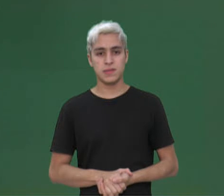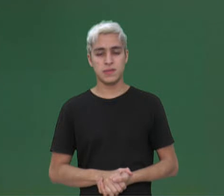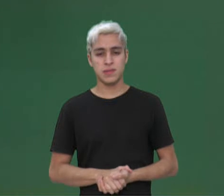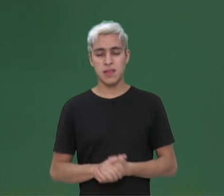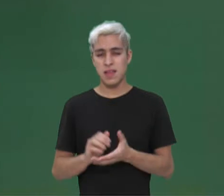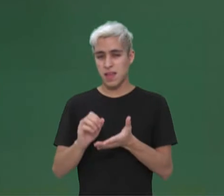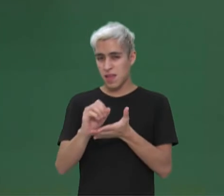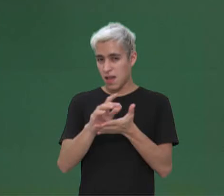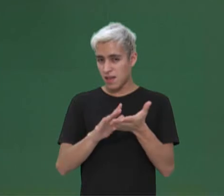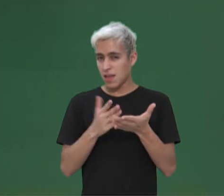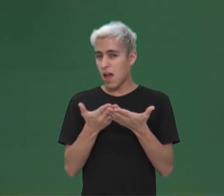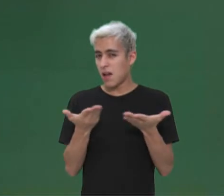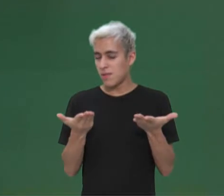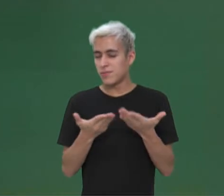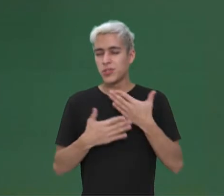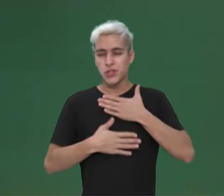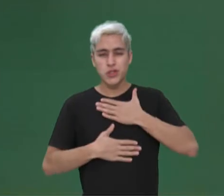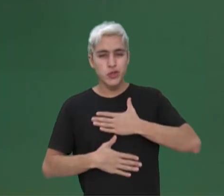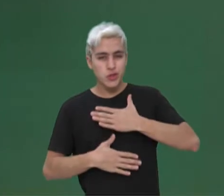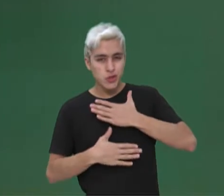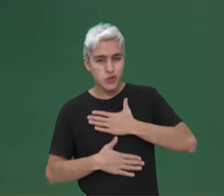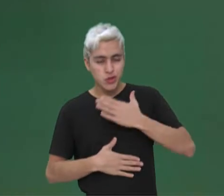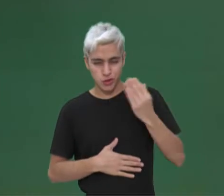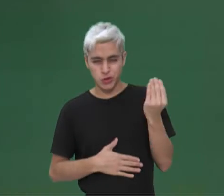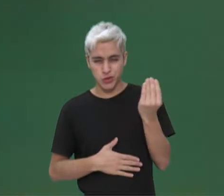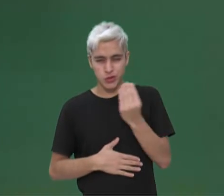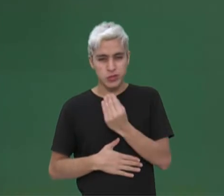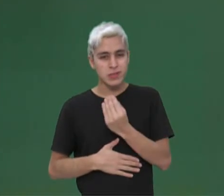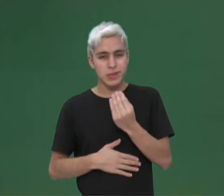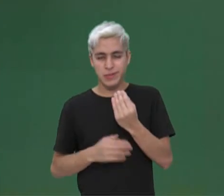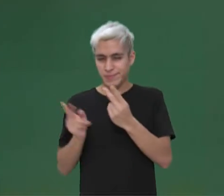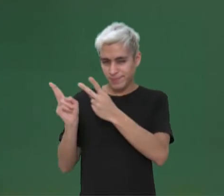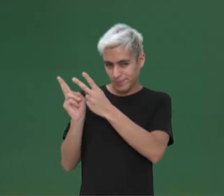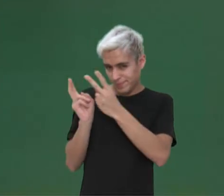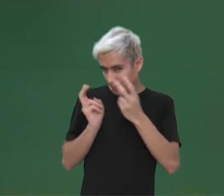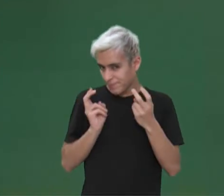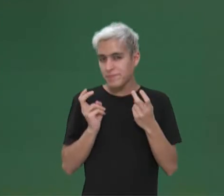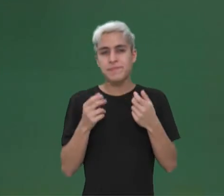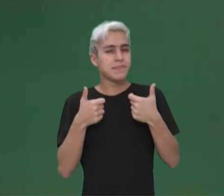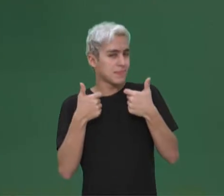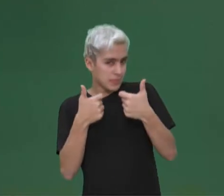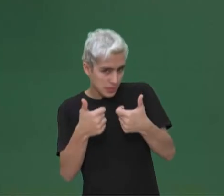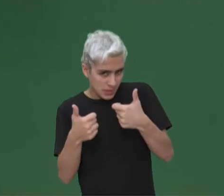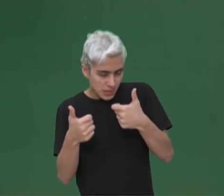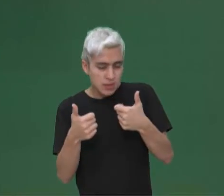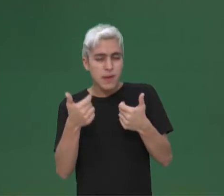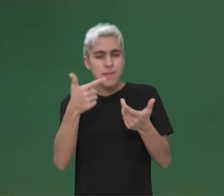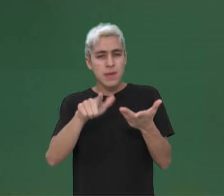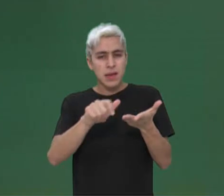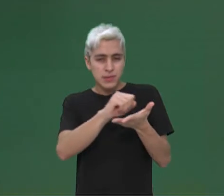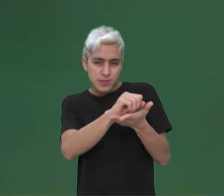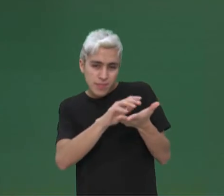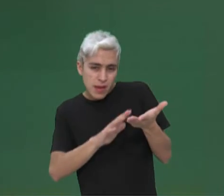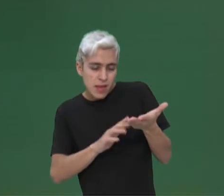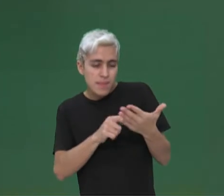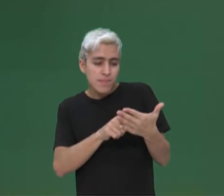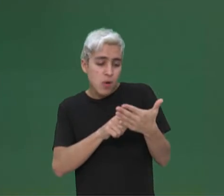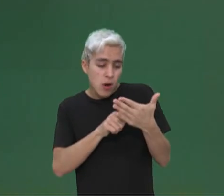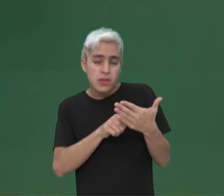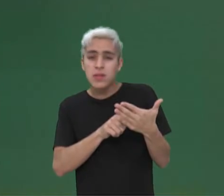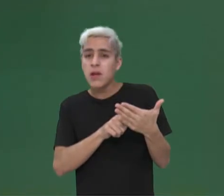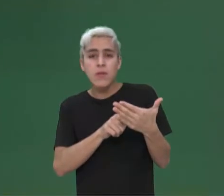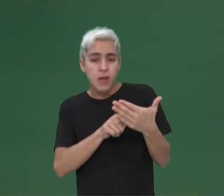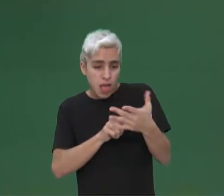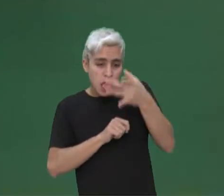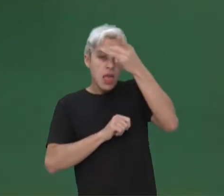Os exercícios da aula de hoje estão tranquilos. Conseguiu perceber, né? Isso. Mais um exercício dessa ideia de fixação